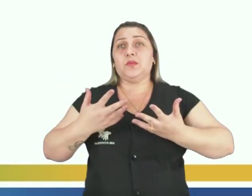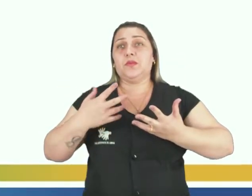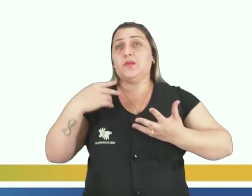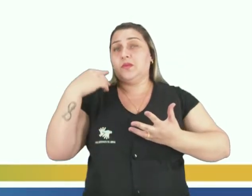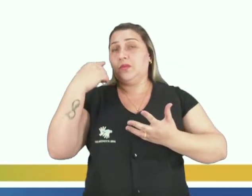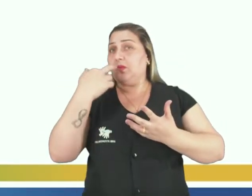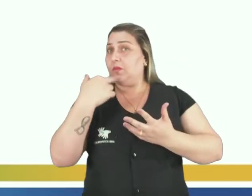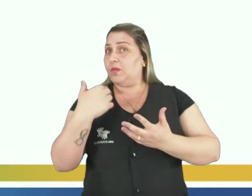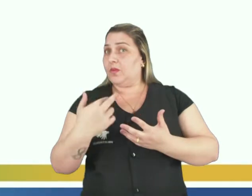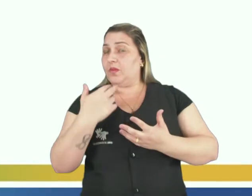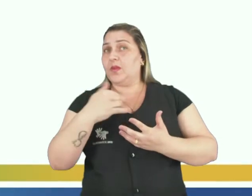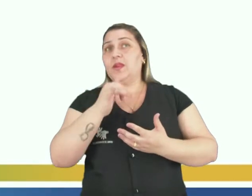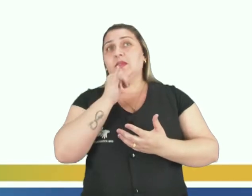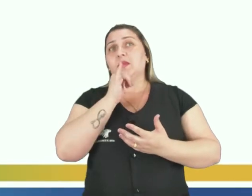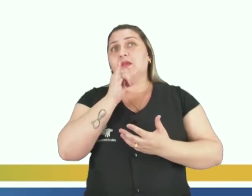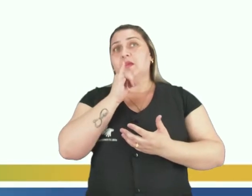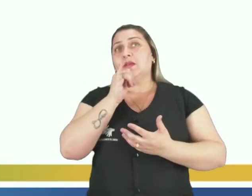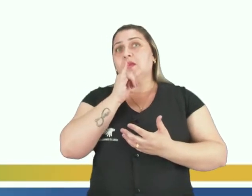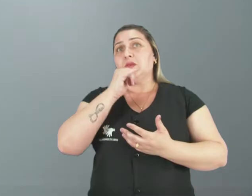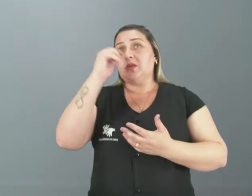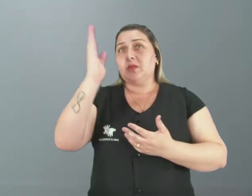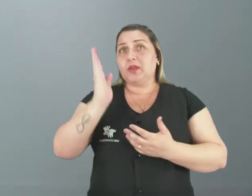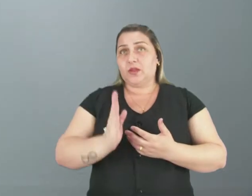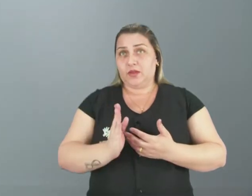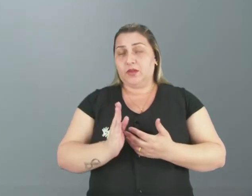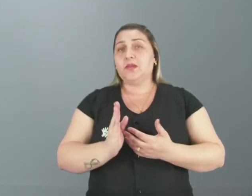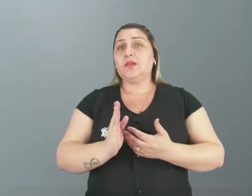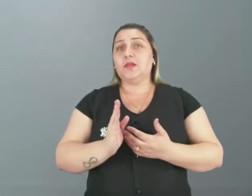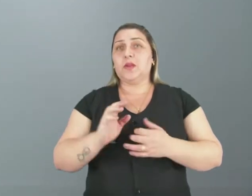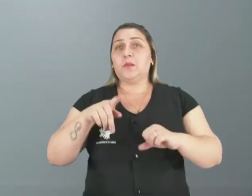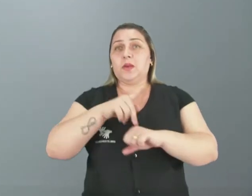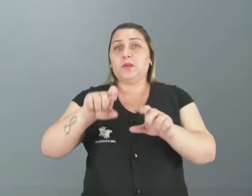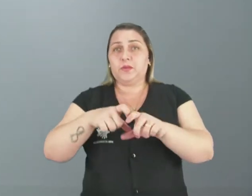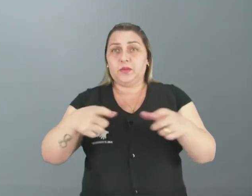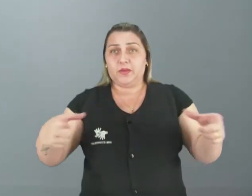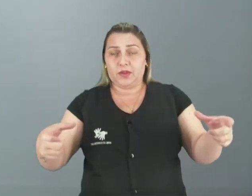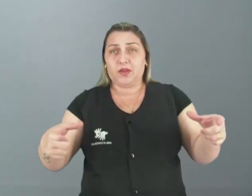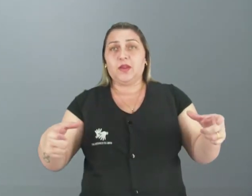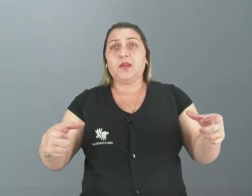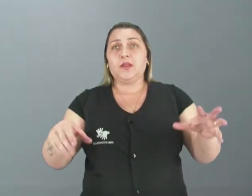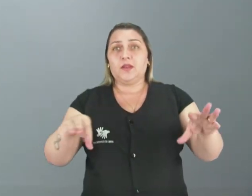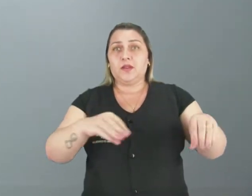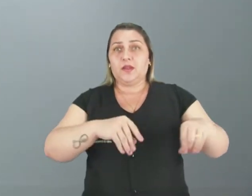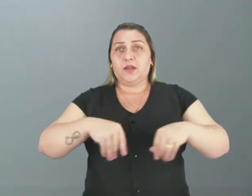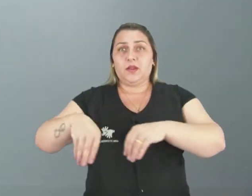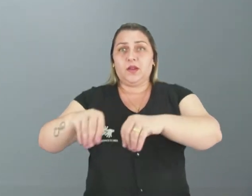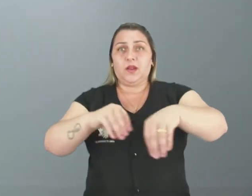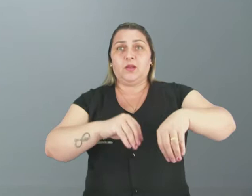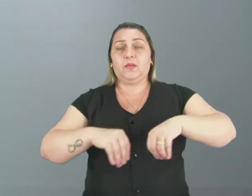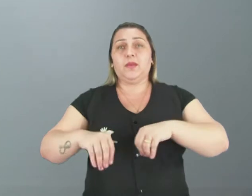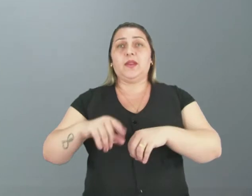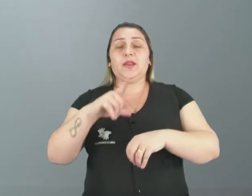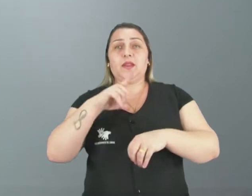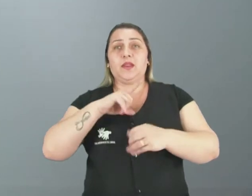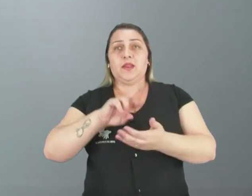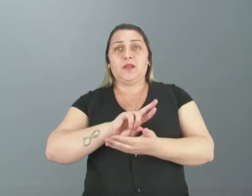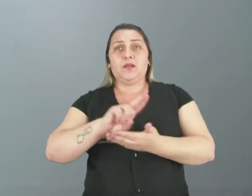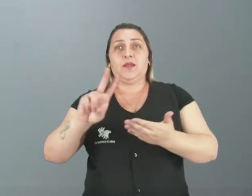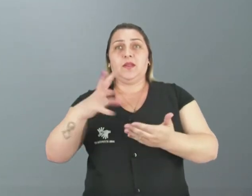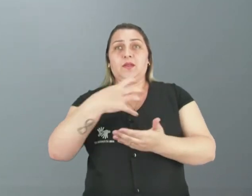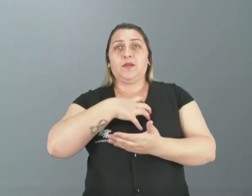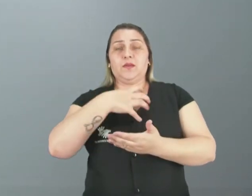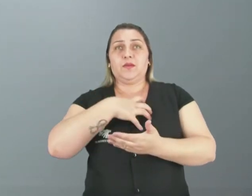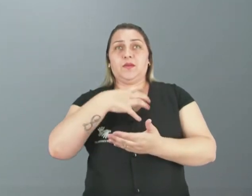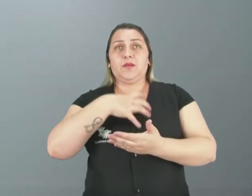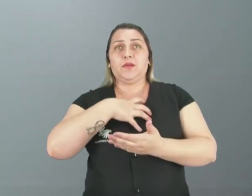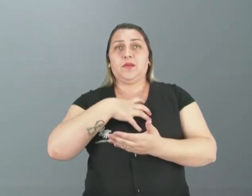certo? A gente deu o exemplo como o caso do Brasil, que é um país extenso, né, territorialmente falando. Tem diferentes formas